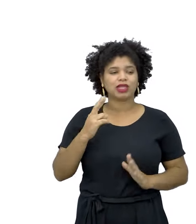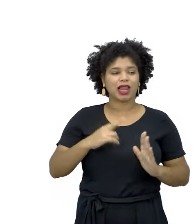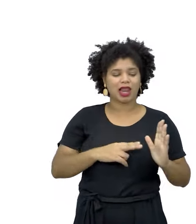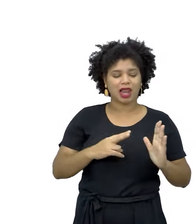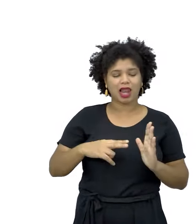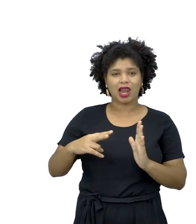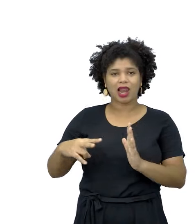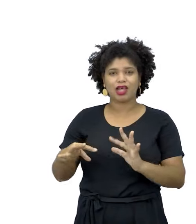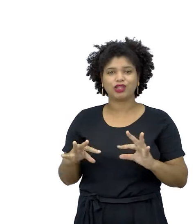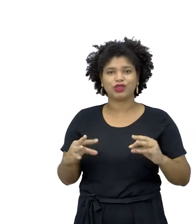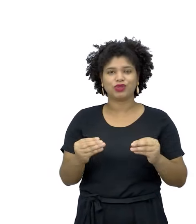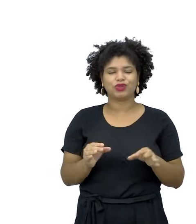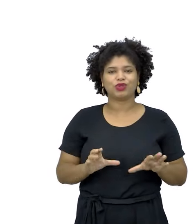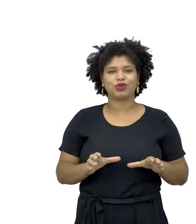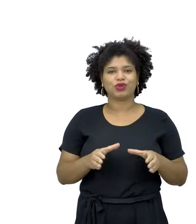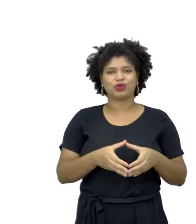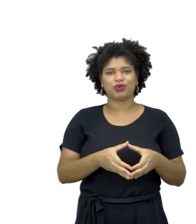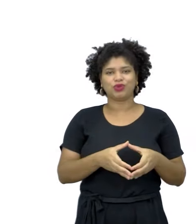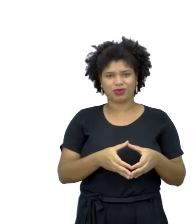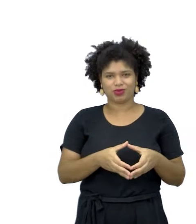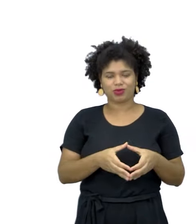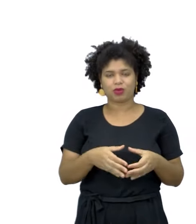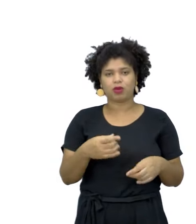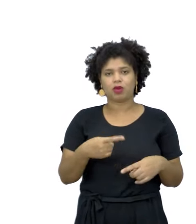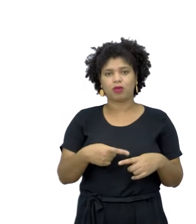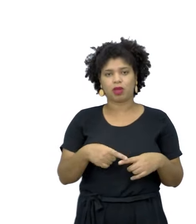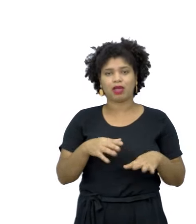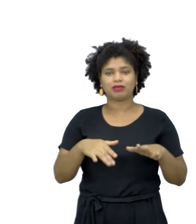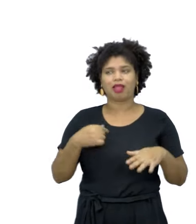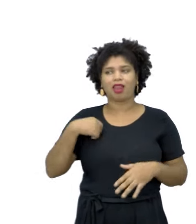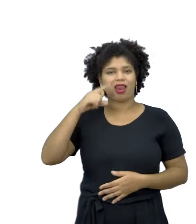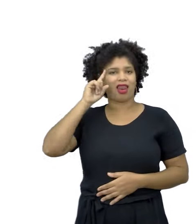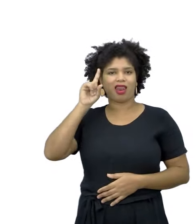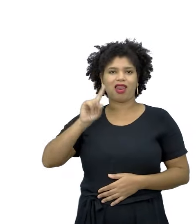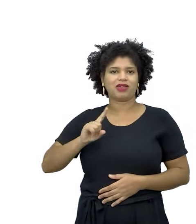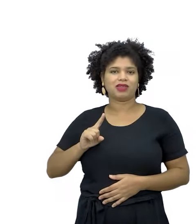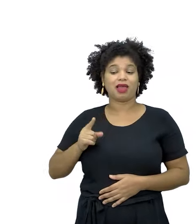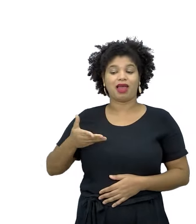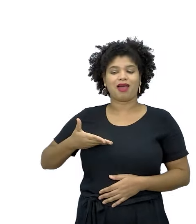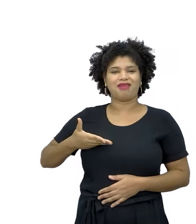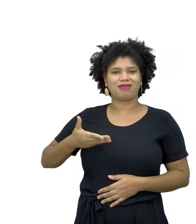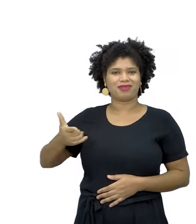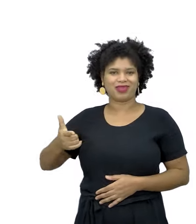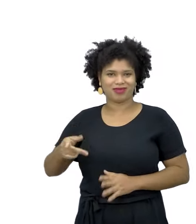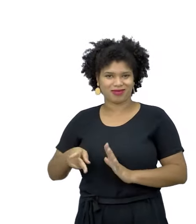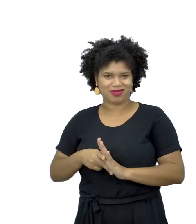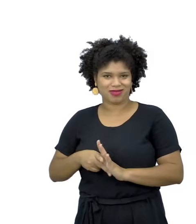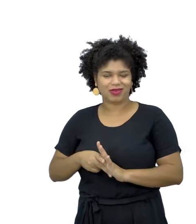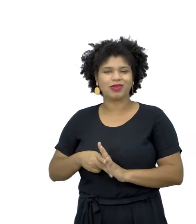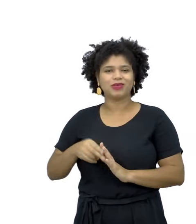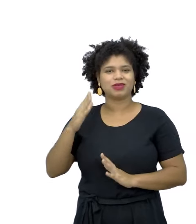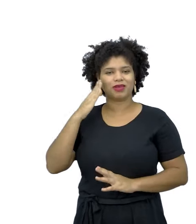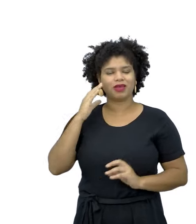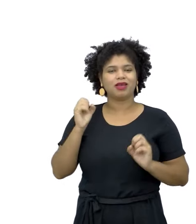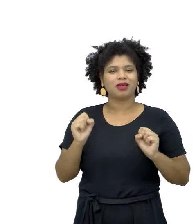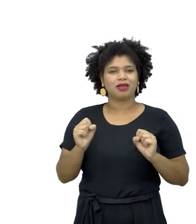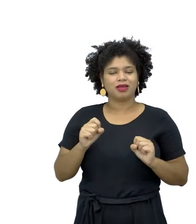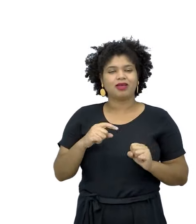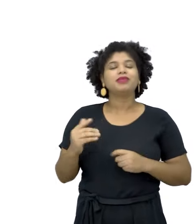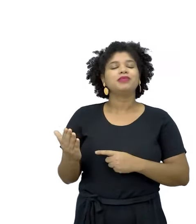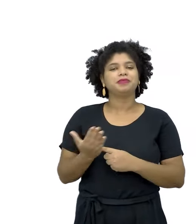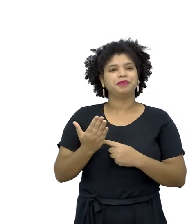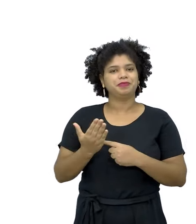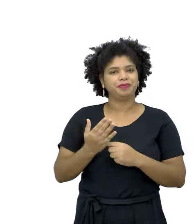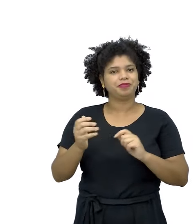grupo. Por quê? Porque nesse momento, o que eu não sei, o meu amigo pode saber. E aí ele pode nos ajudar, ele